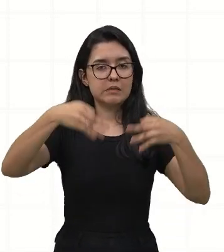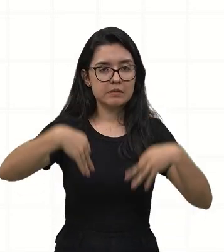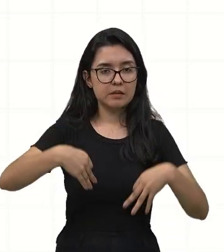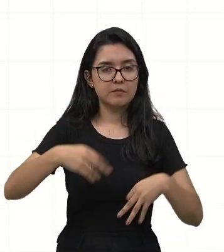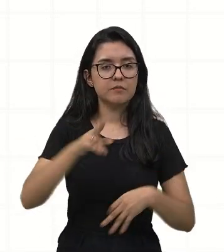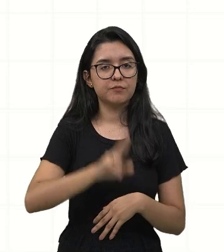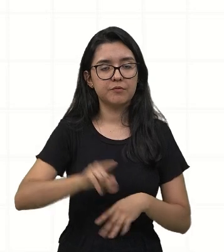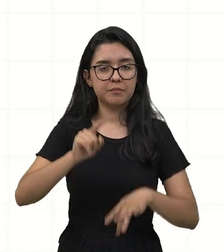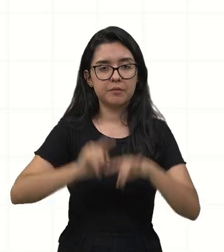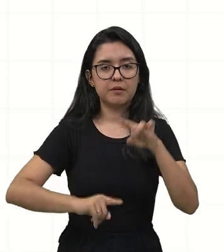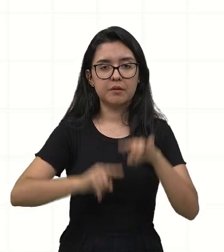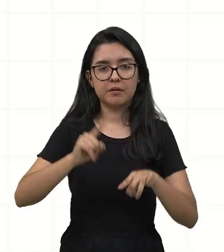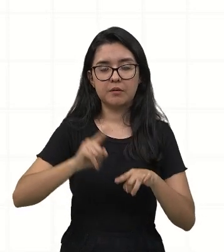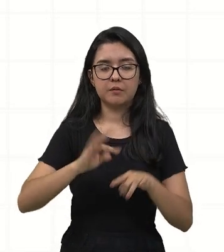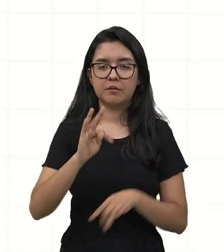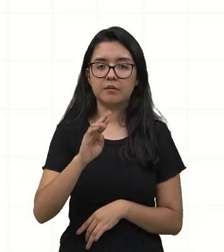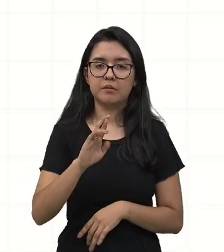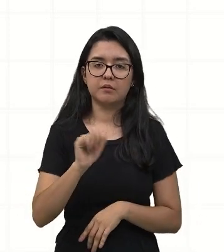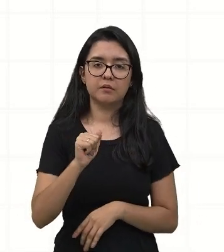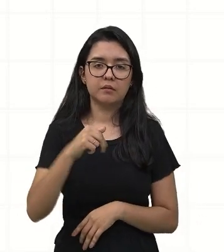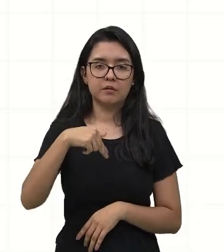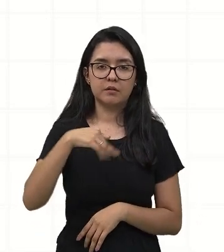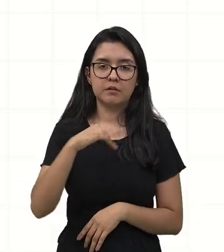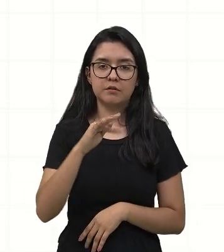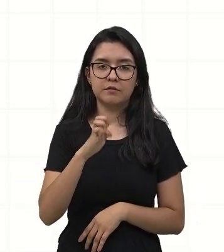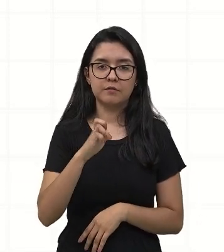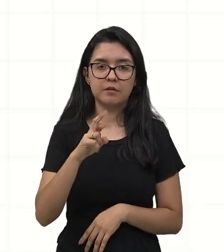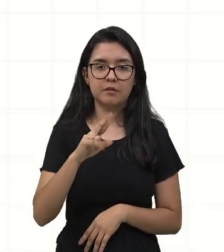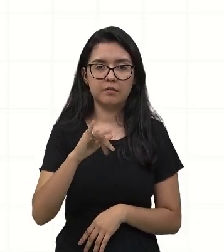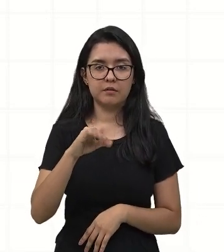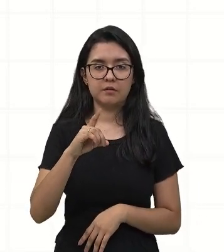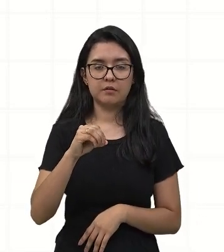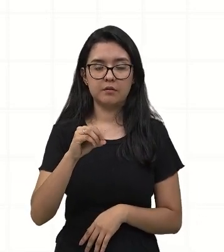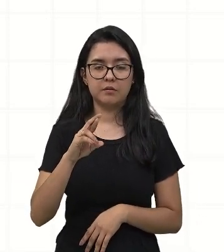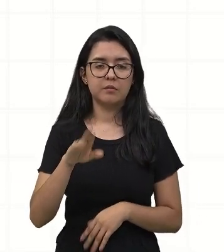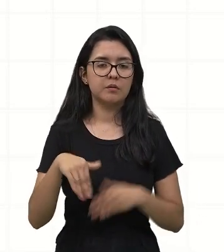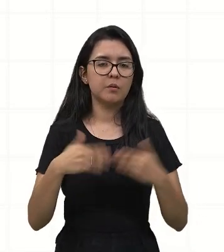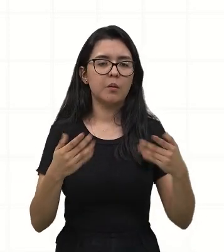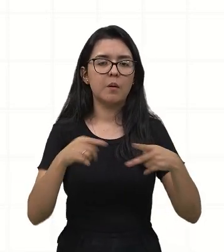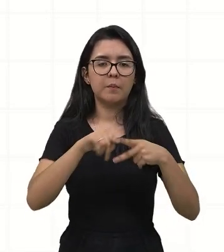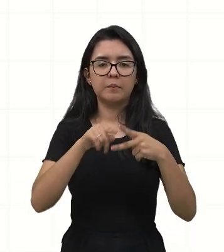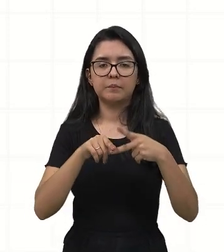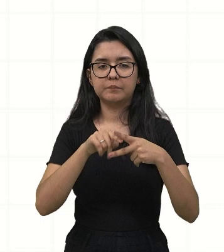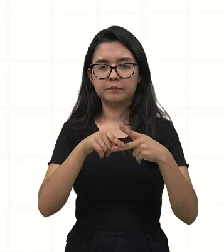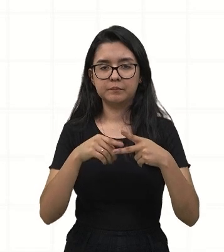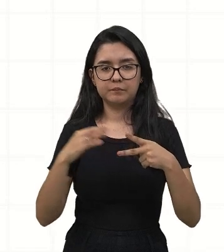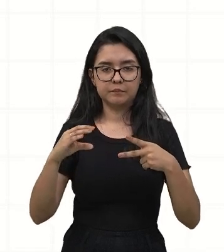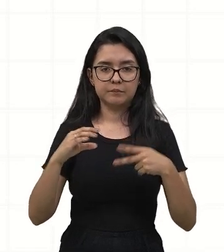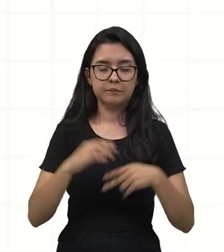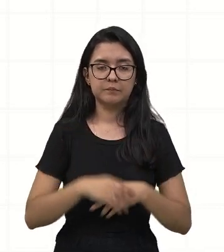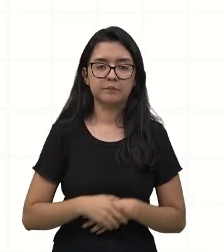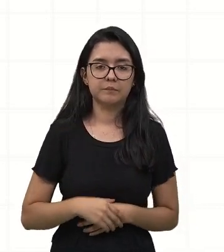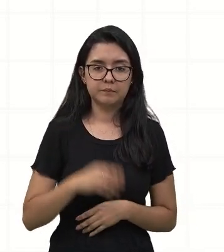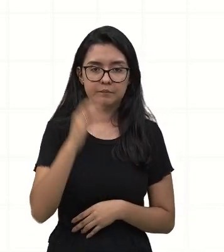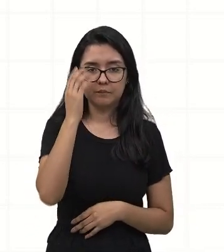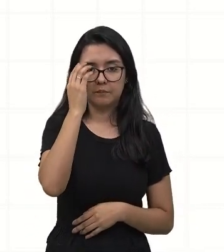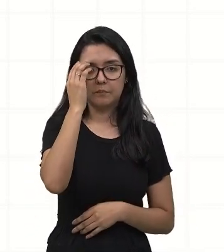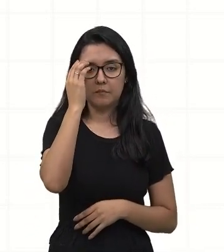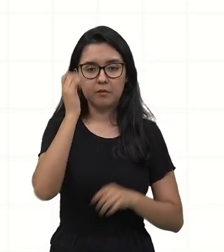o transferidor. E aí, feito isso, ó, qual é a medida do ângulo nesse nosso transferidor? Vamos ampliar aqui,